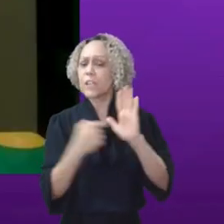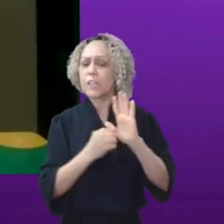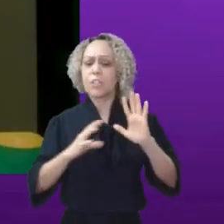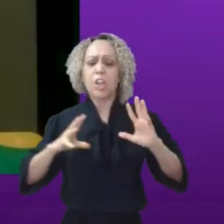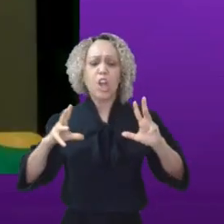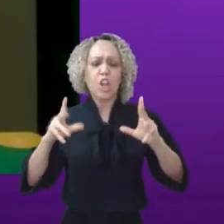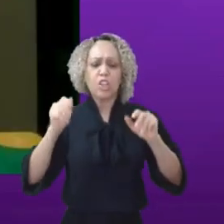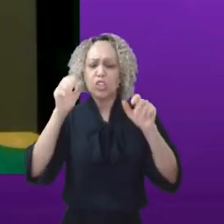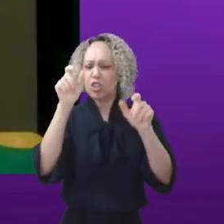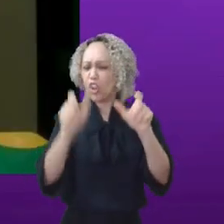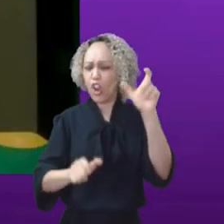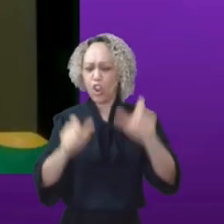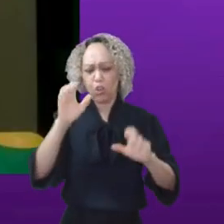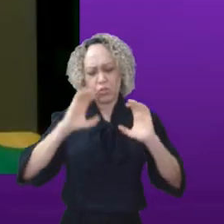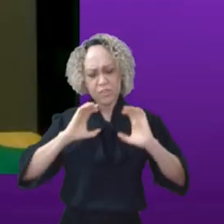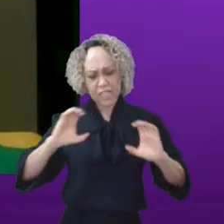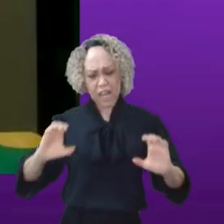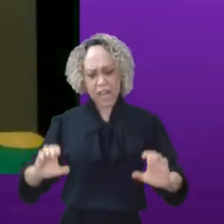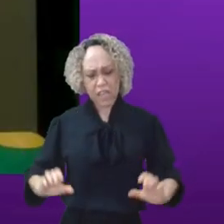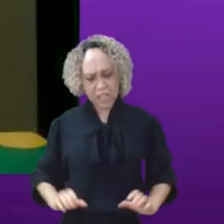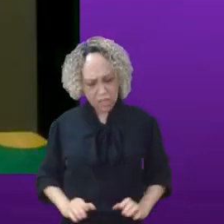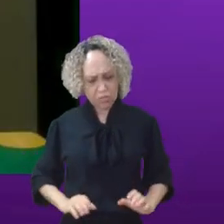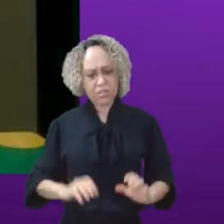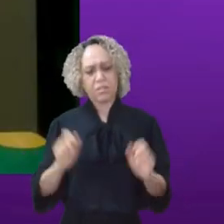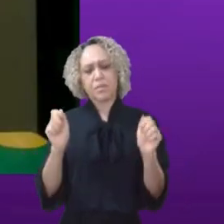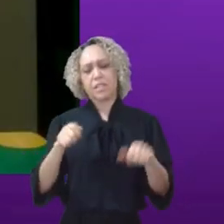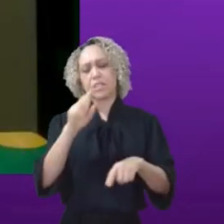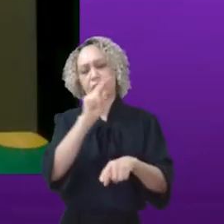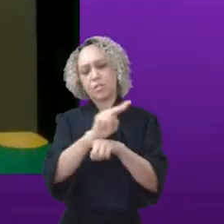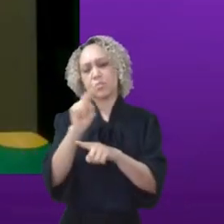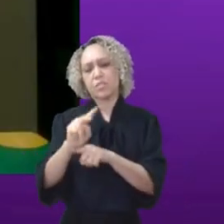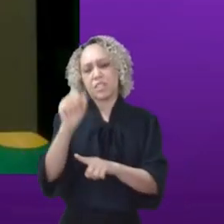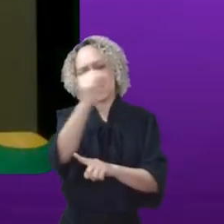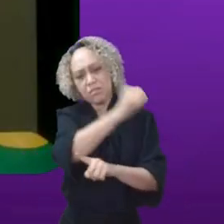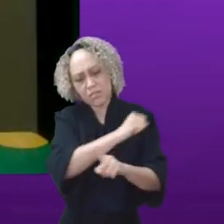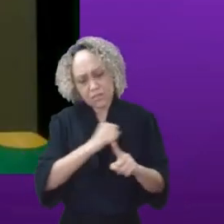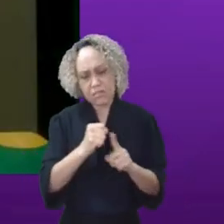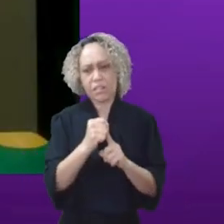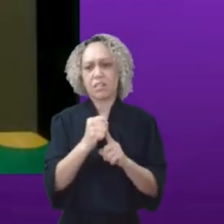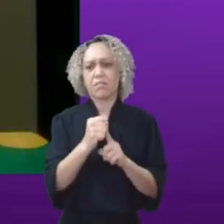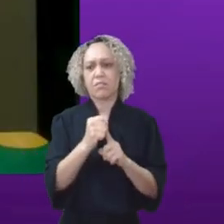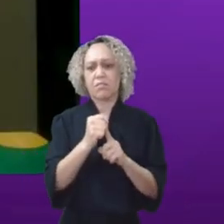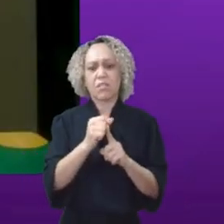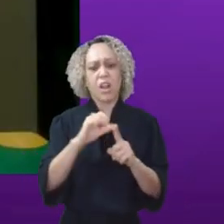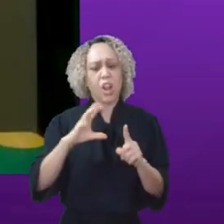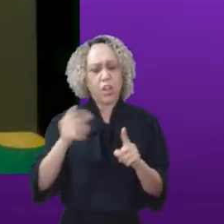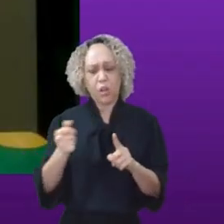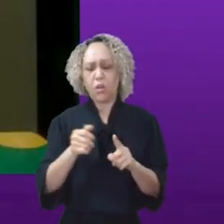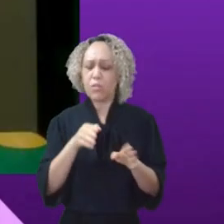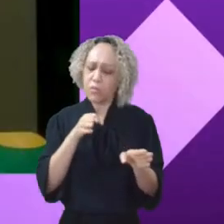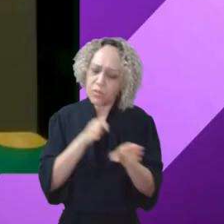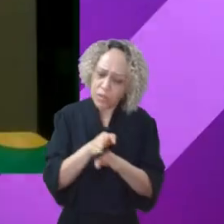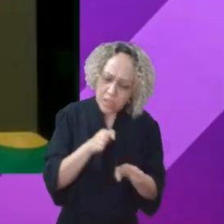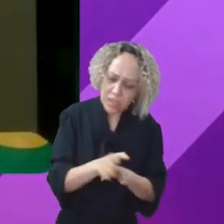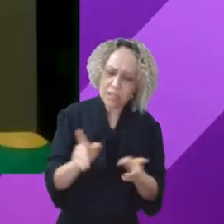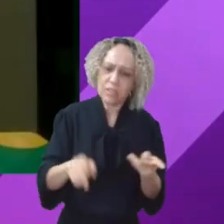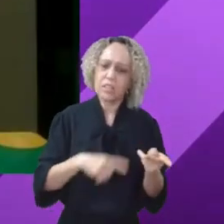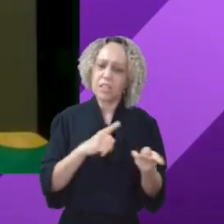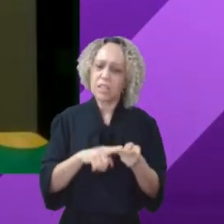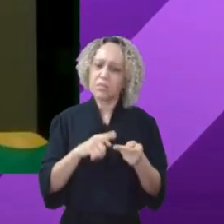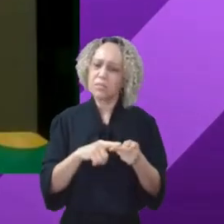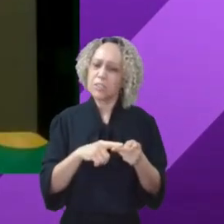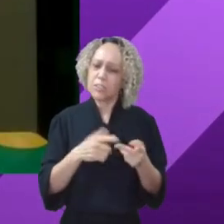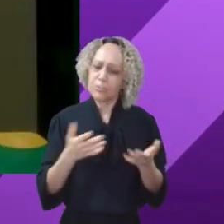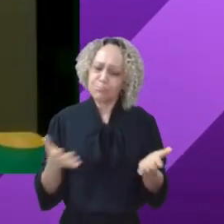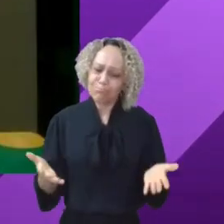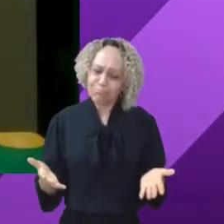os cidadãos que demandam de proteção social, que demandam, né, de orientação, de encaminhamento,